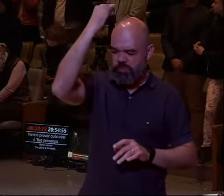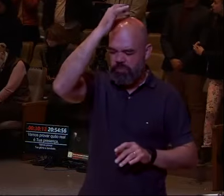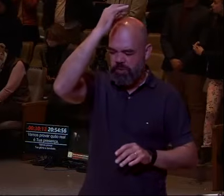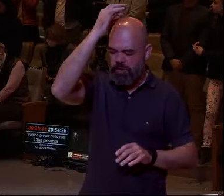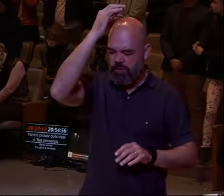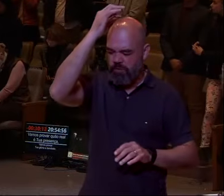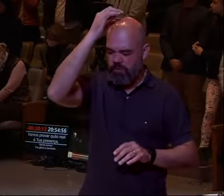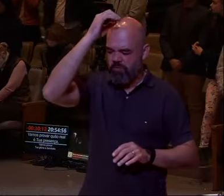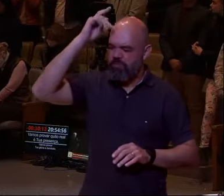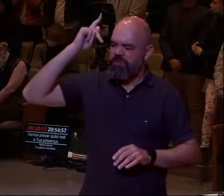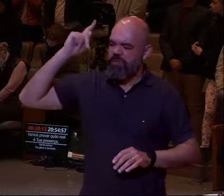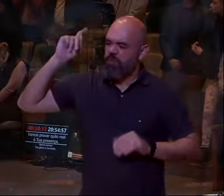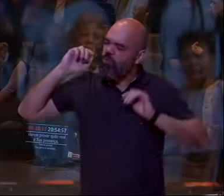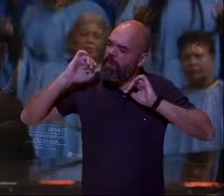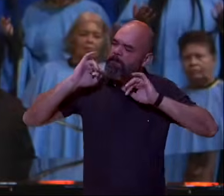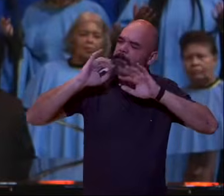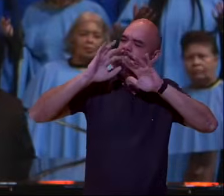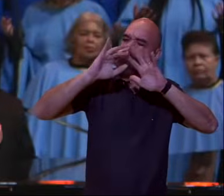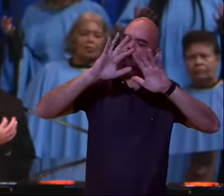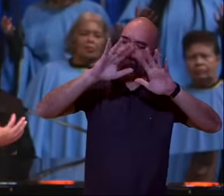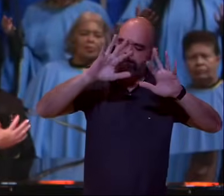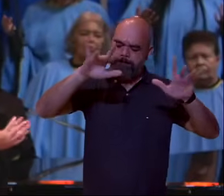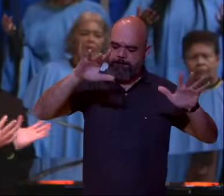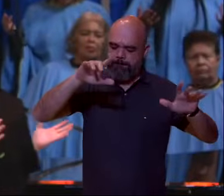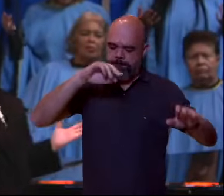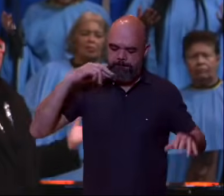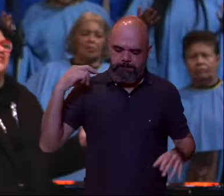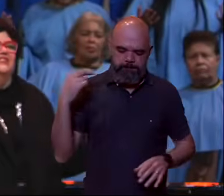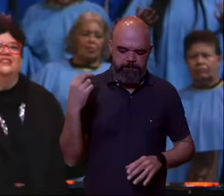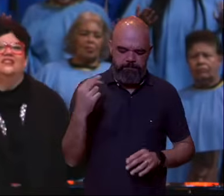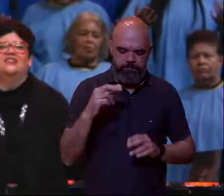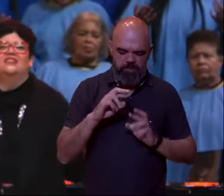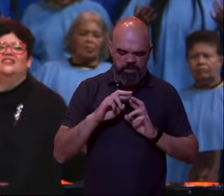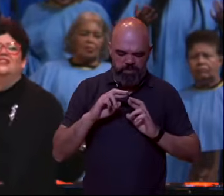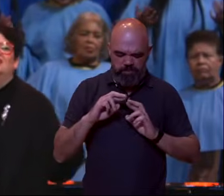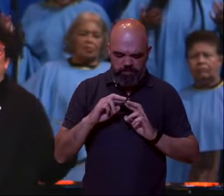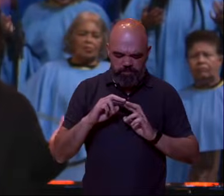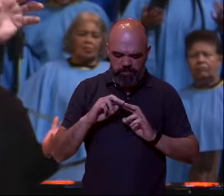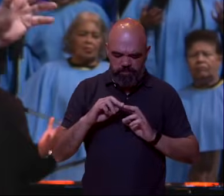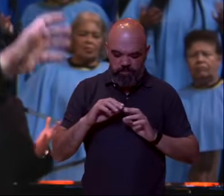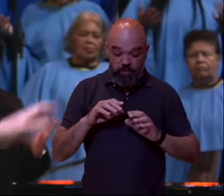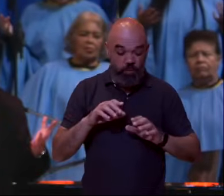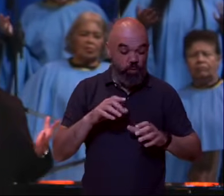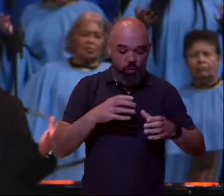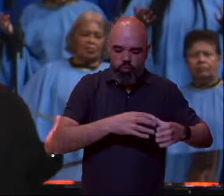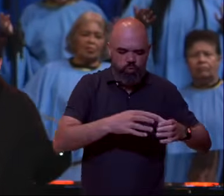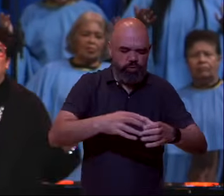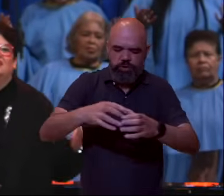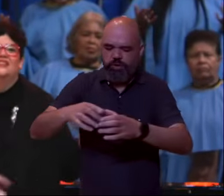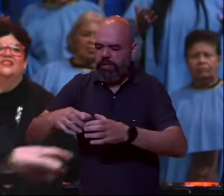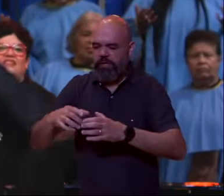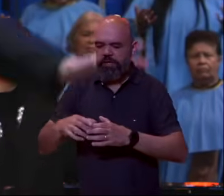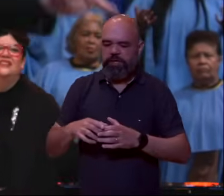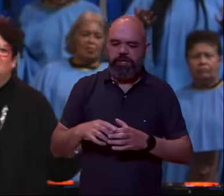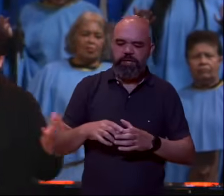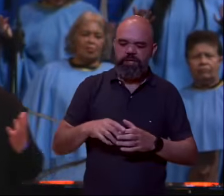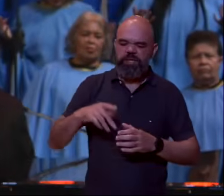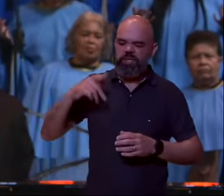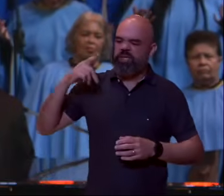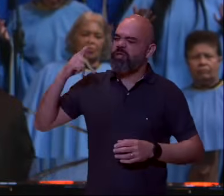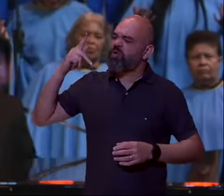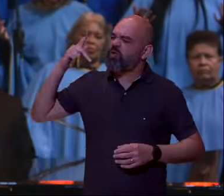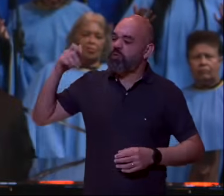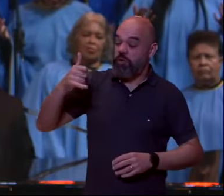que venha graça poderosa, e que, Senhor, por onde eles passarem, as marcas do óleo do